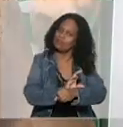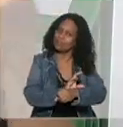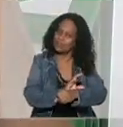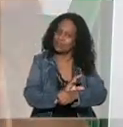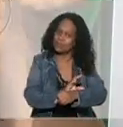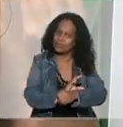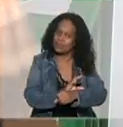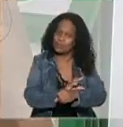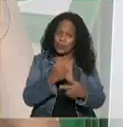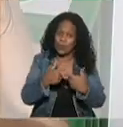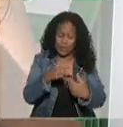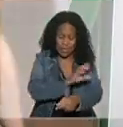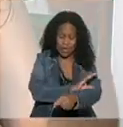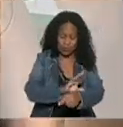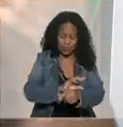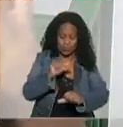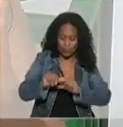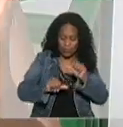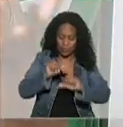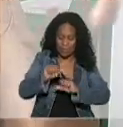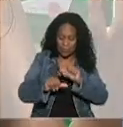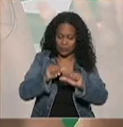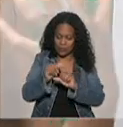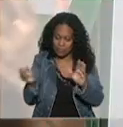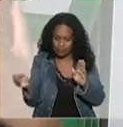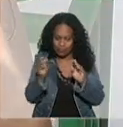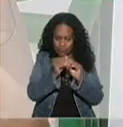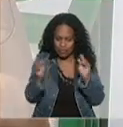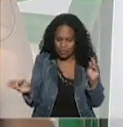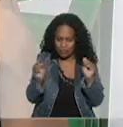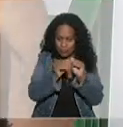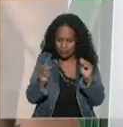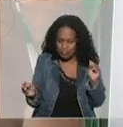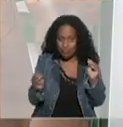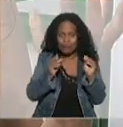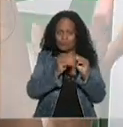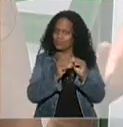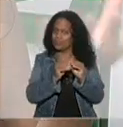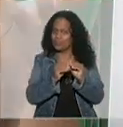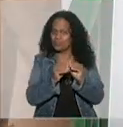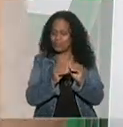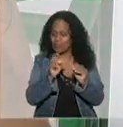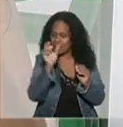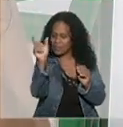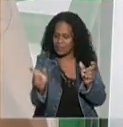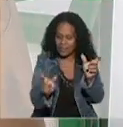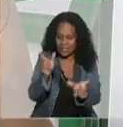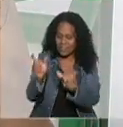pedaço de onde vinha e a gente formou, assim, uma grande cultura. E o OGA é